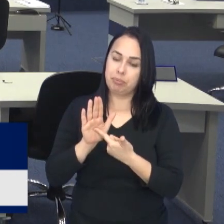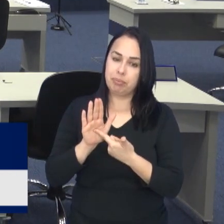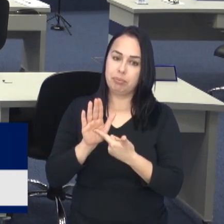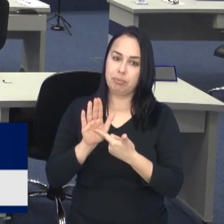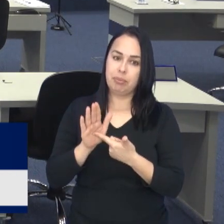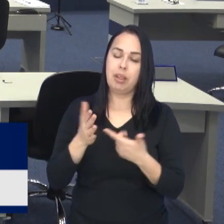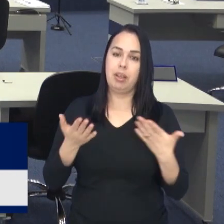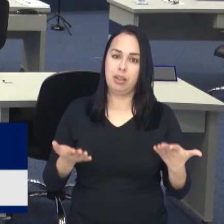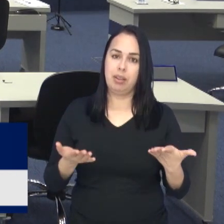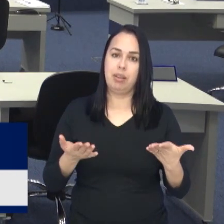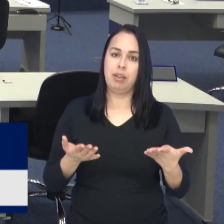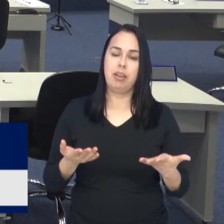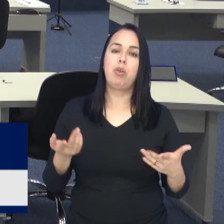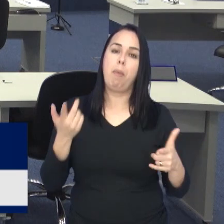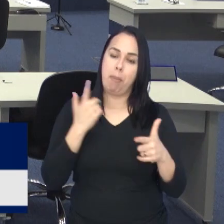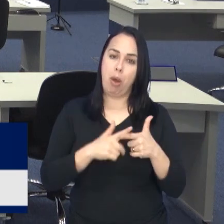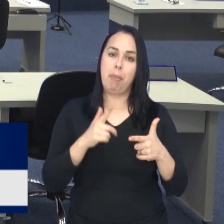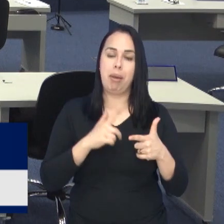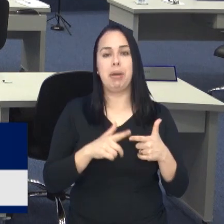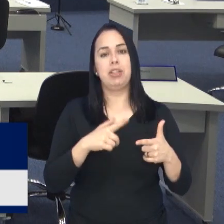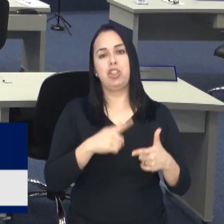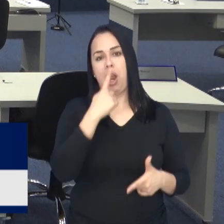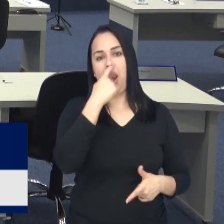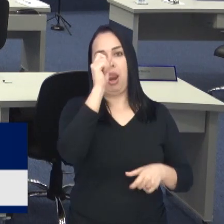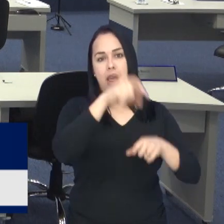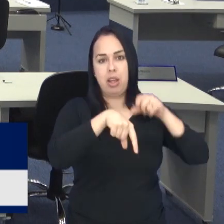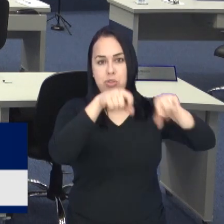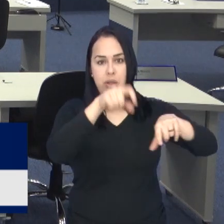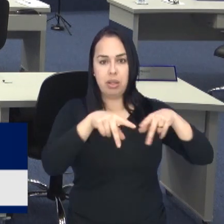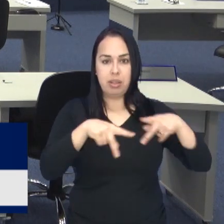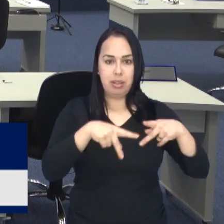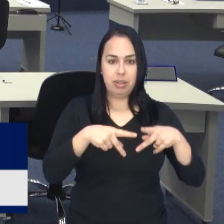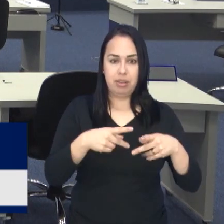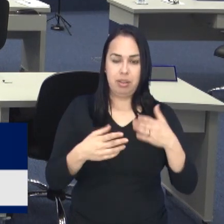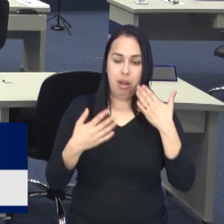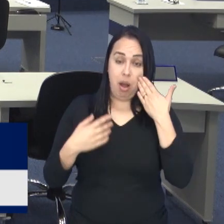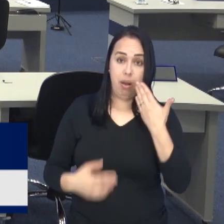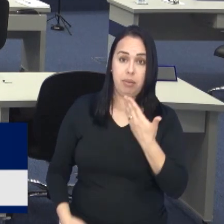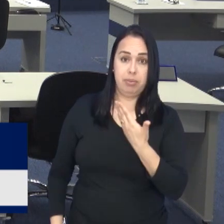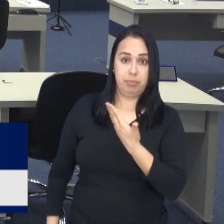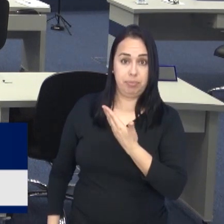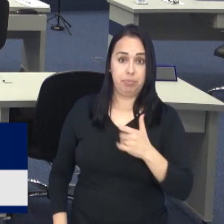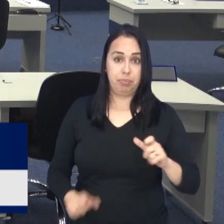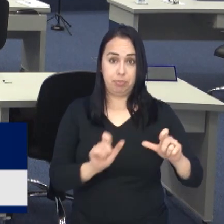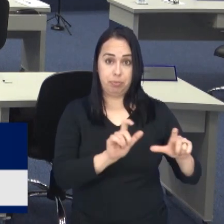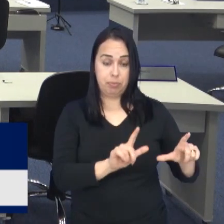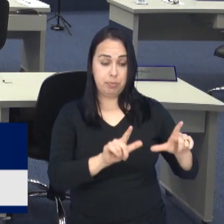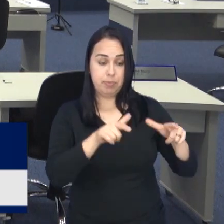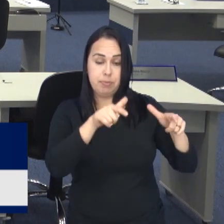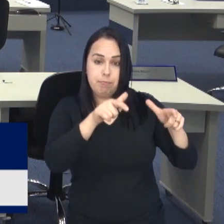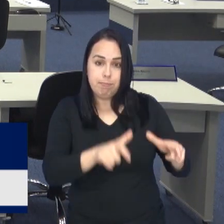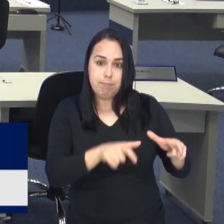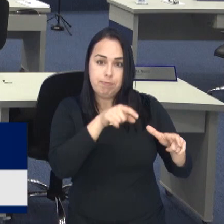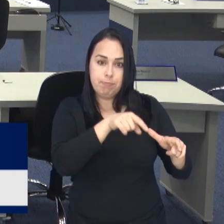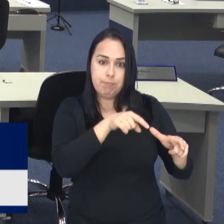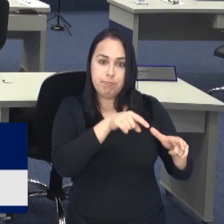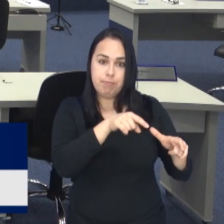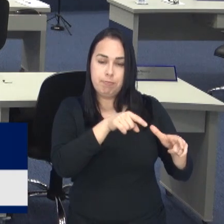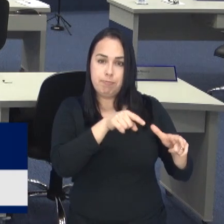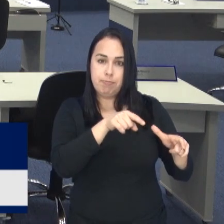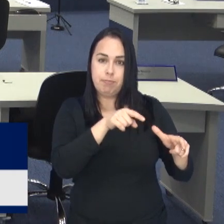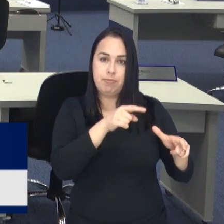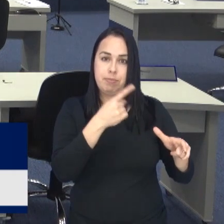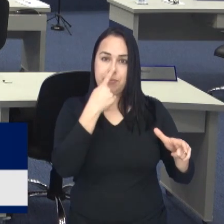Voltando para os lixos de São José dos Campos. Isso daqui é uma lixeira que é... lá no Capão Grosso,